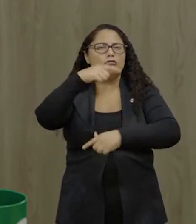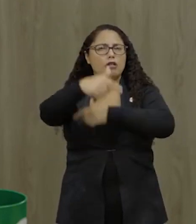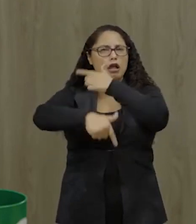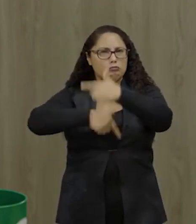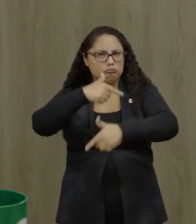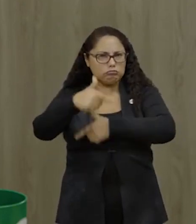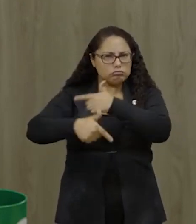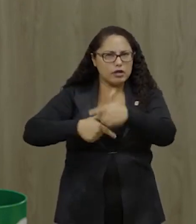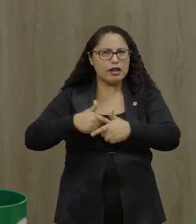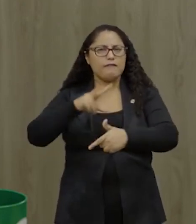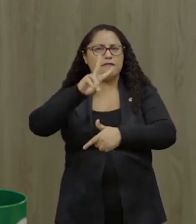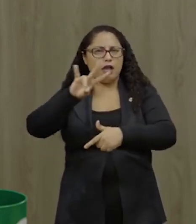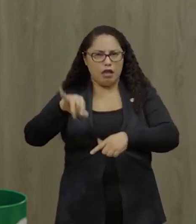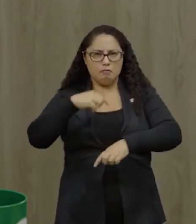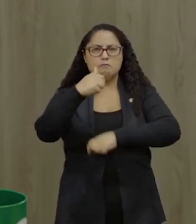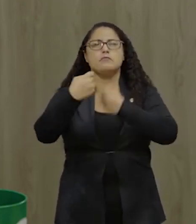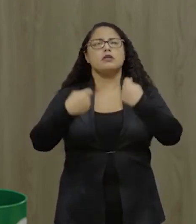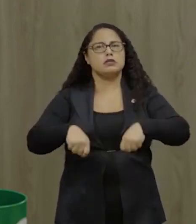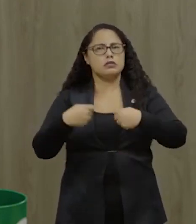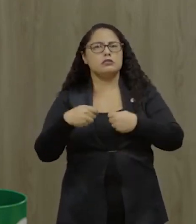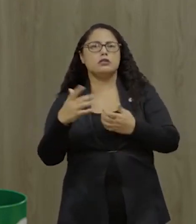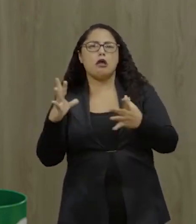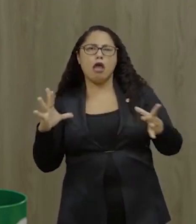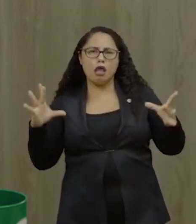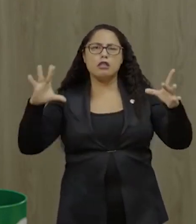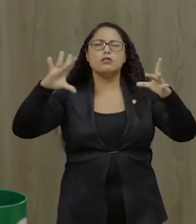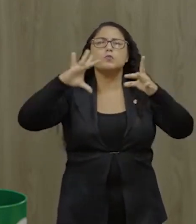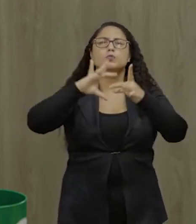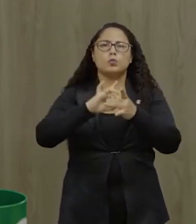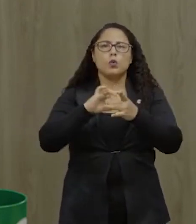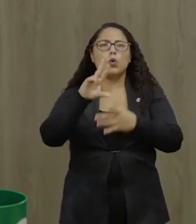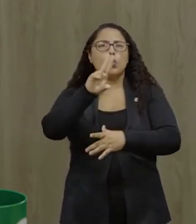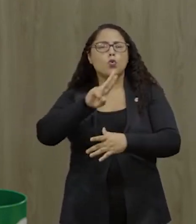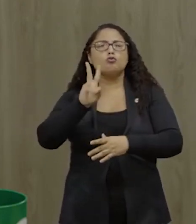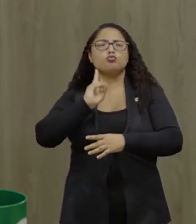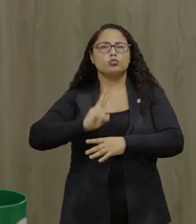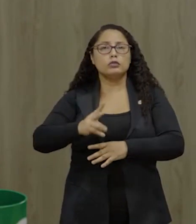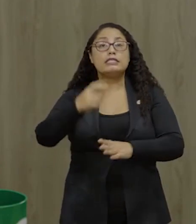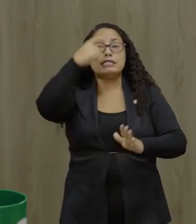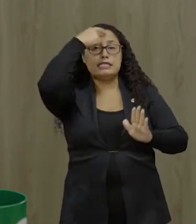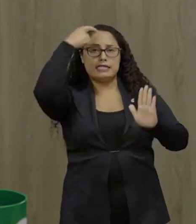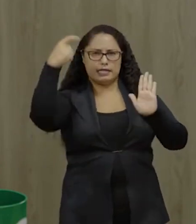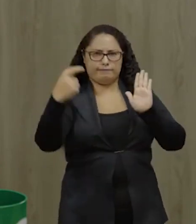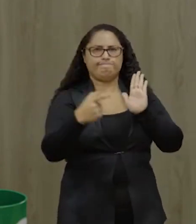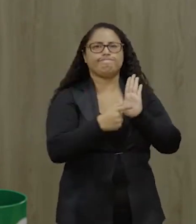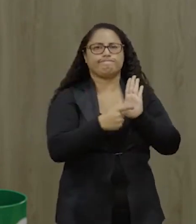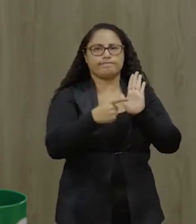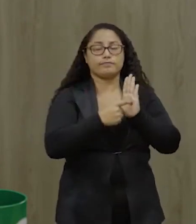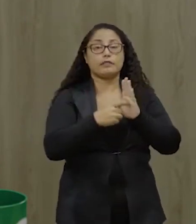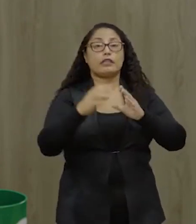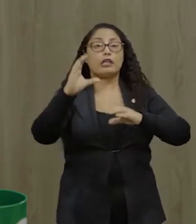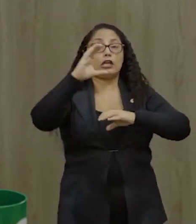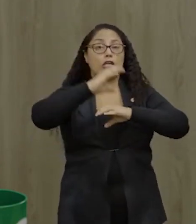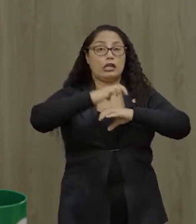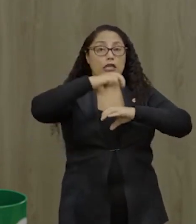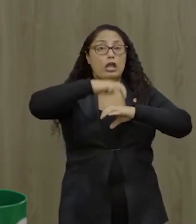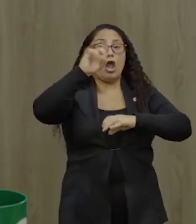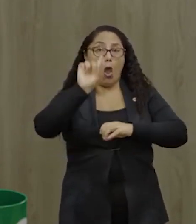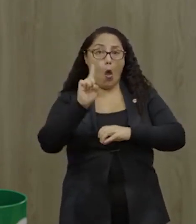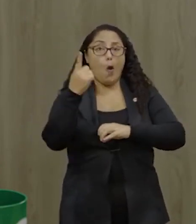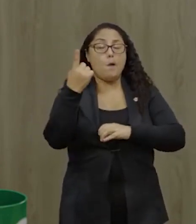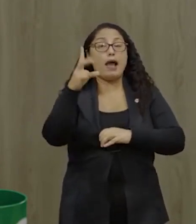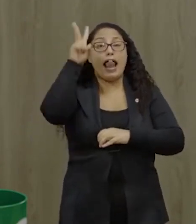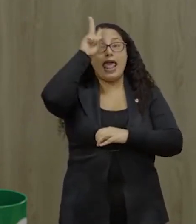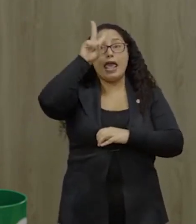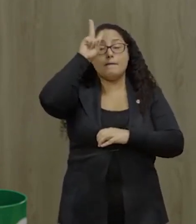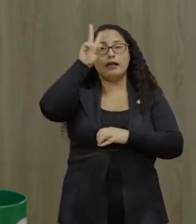mercado de trabalho, vai precisar de alguma integração, algum uso contínuo de inteligências artificiais, ChatGPT sendo uma delas. Eu